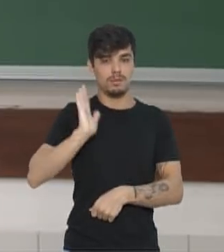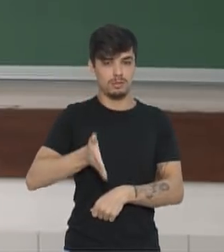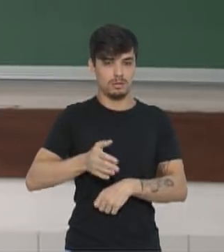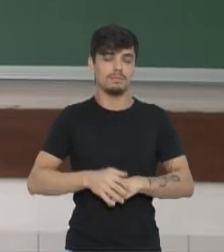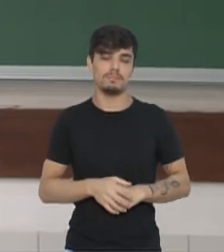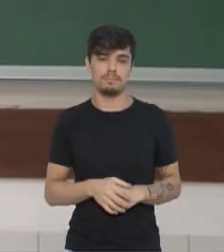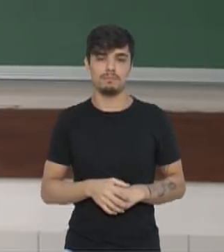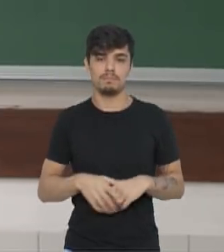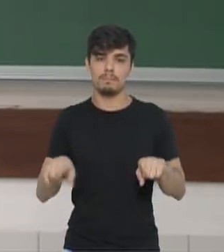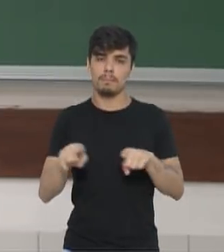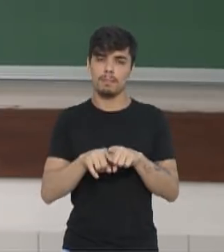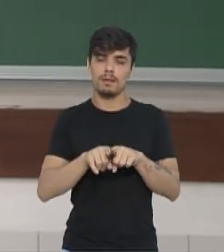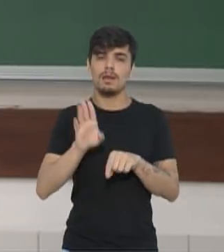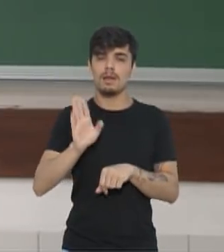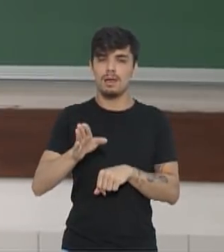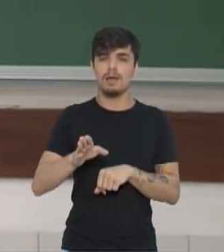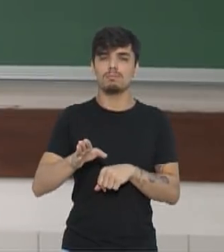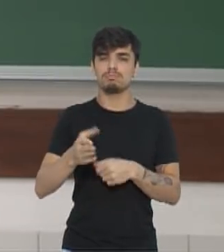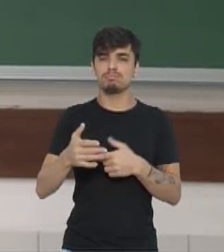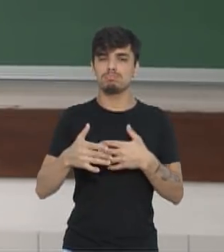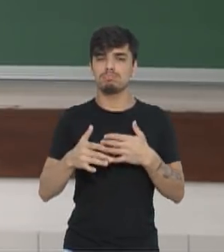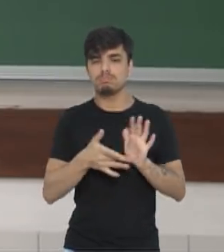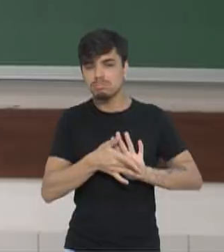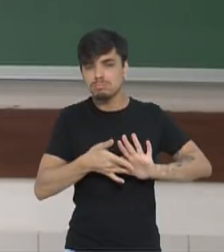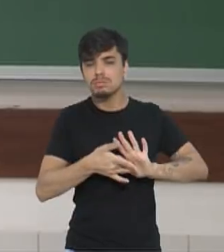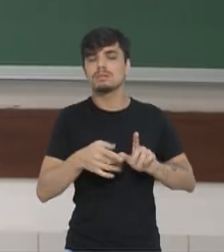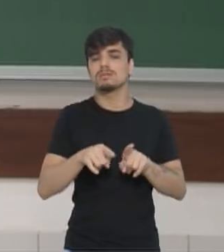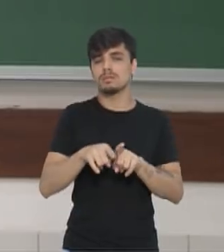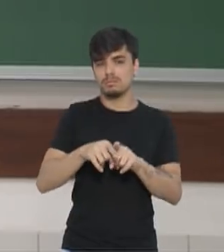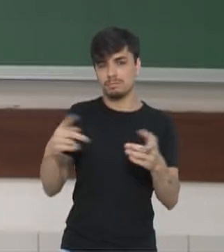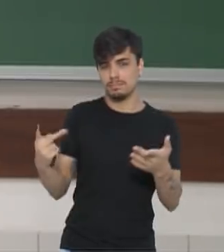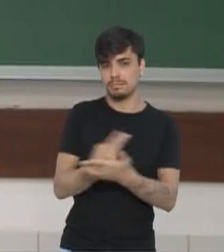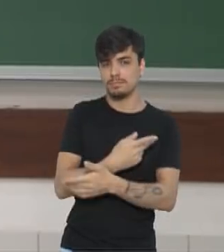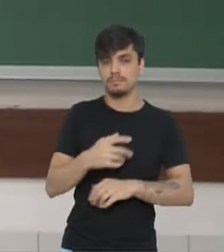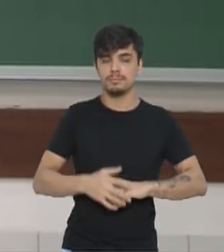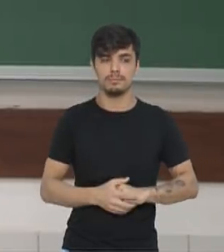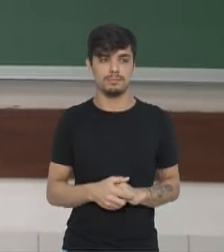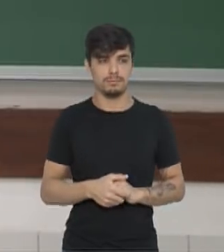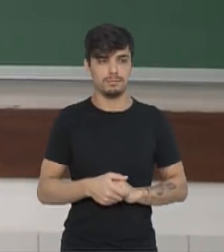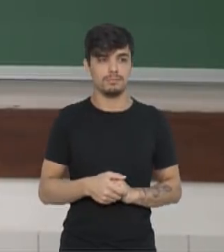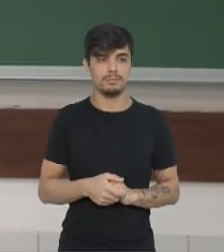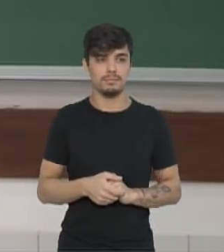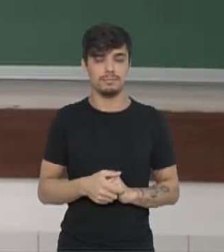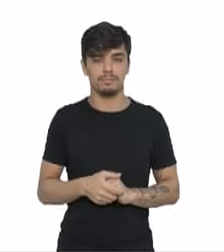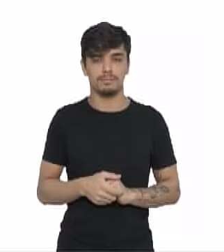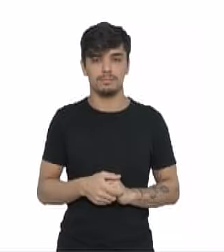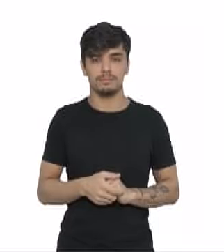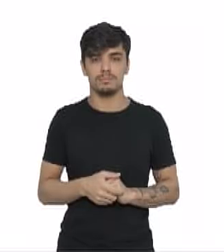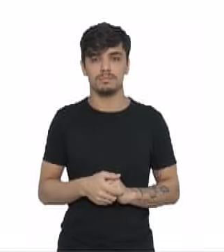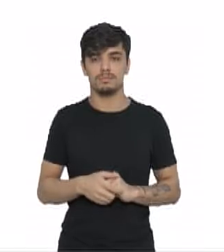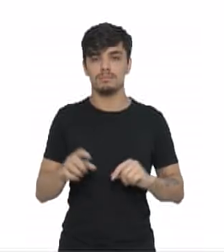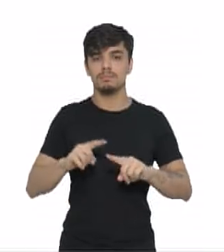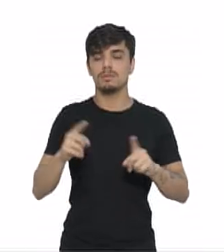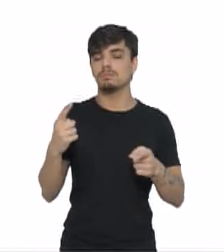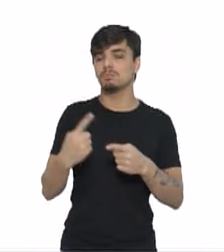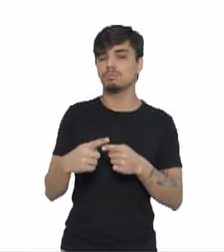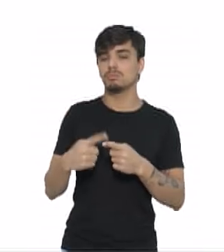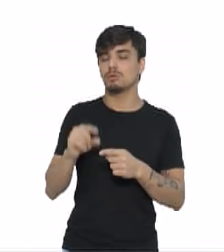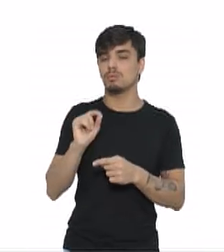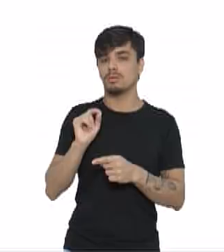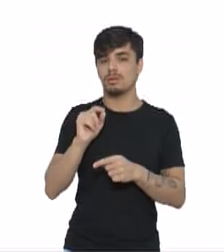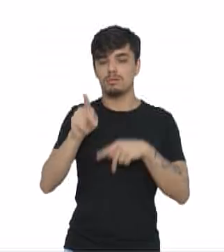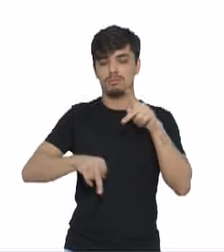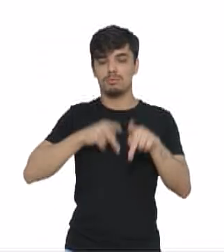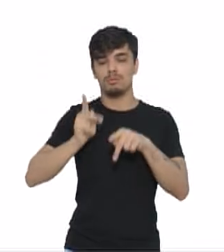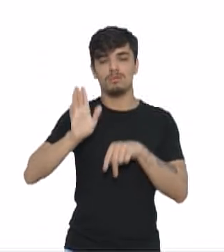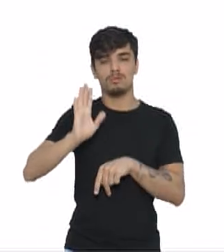termo genérico e é um termo principalmente errado. Certo? Mas por que os povos aqui, que já